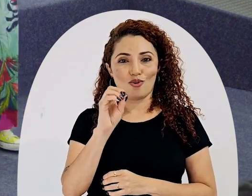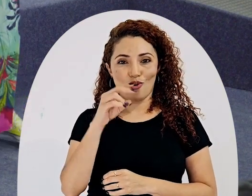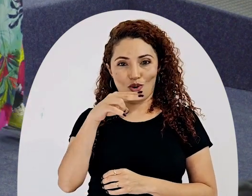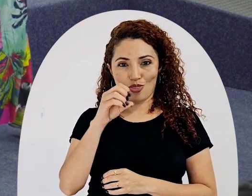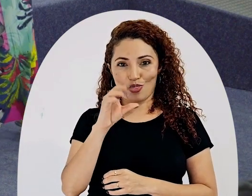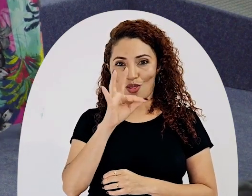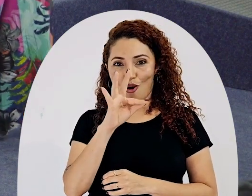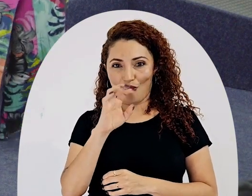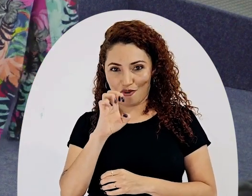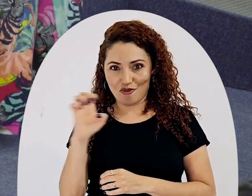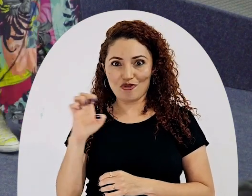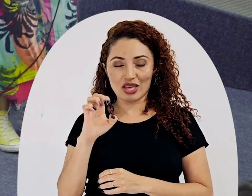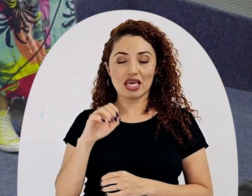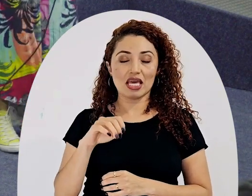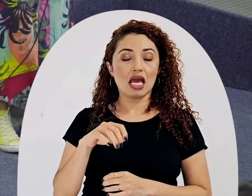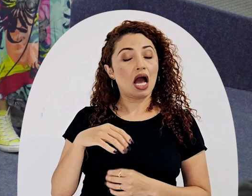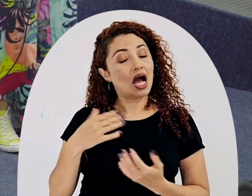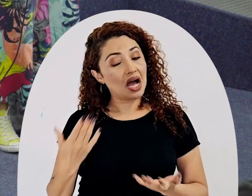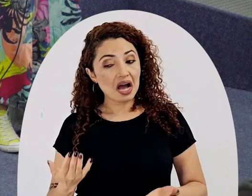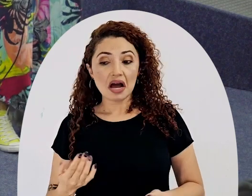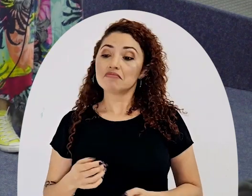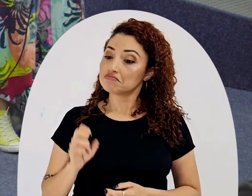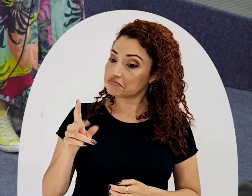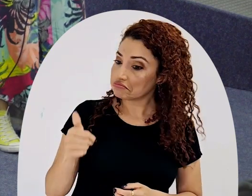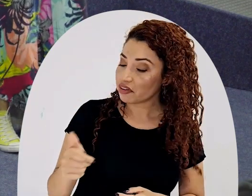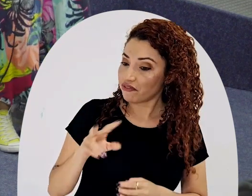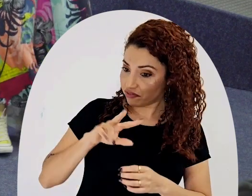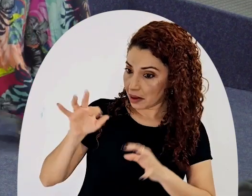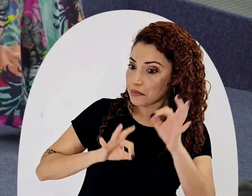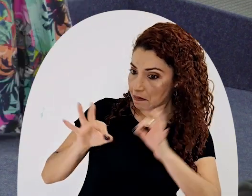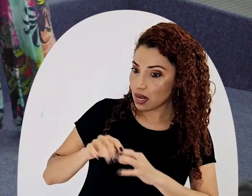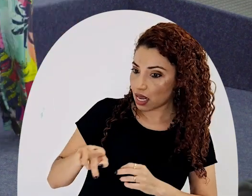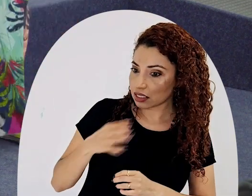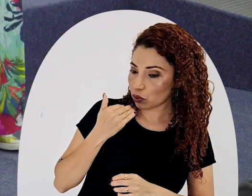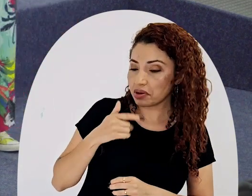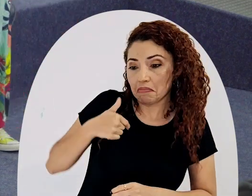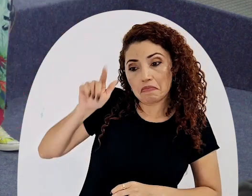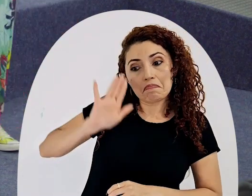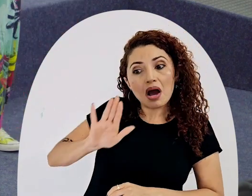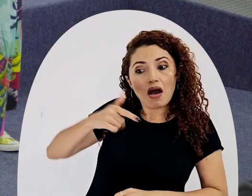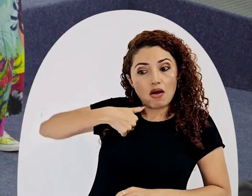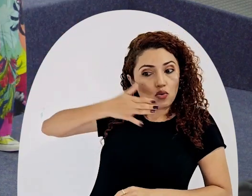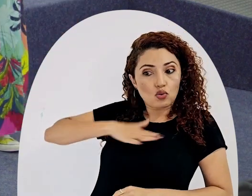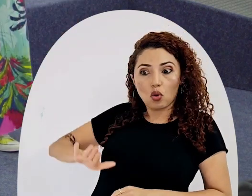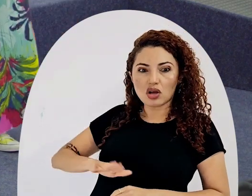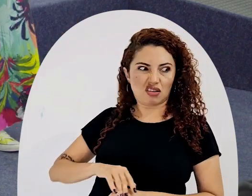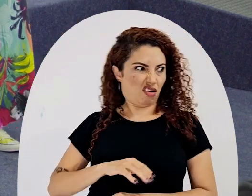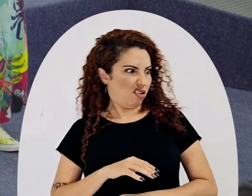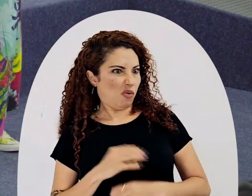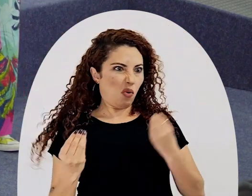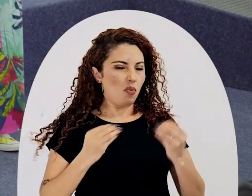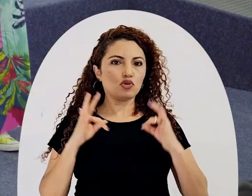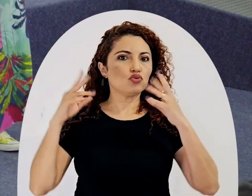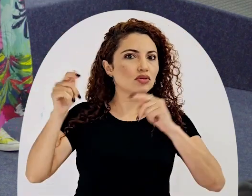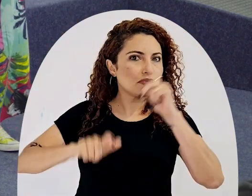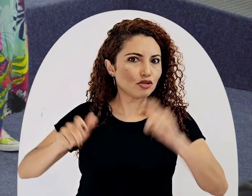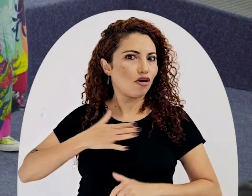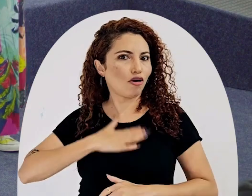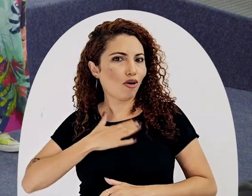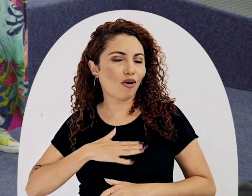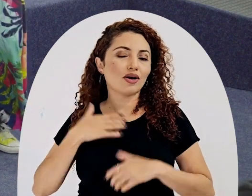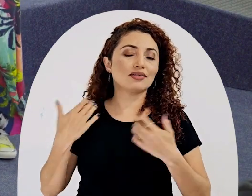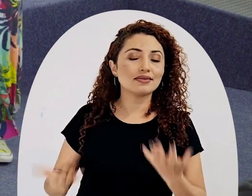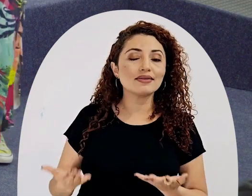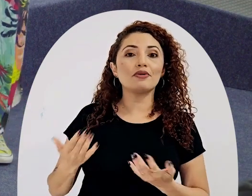E quando... Eu sei que vocês vão sair daqui com várias reflexões, mas quando vocês pesquisam, por exemplo, algumas frases sobre diversidade e